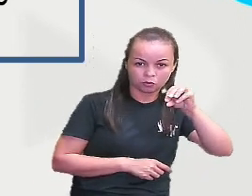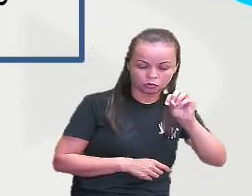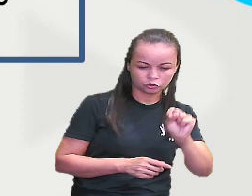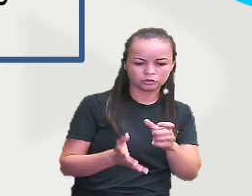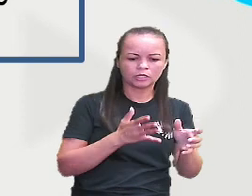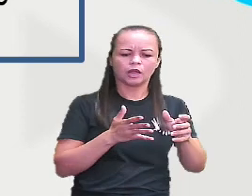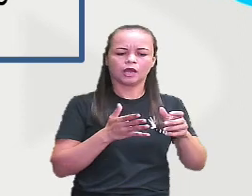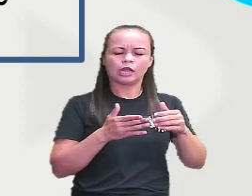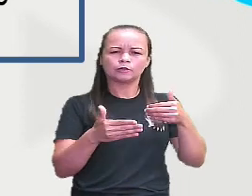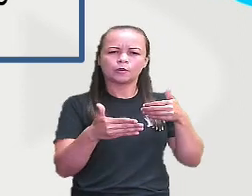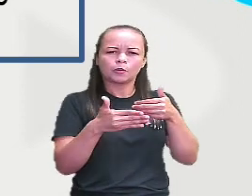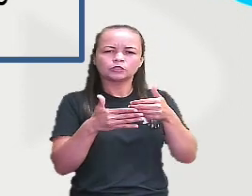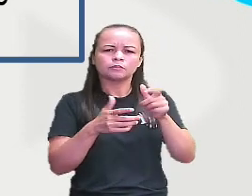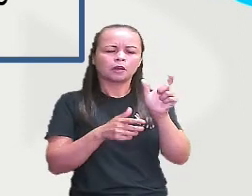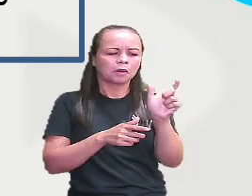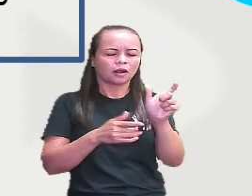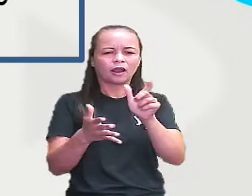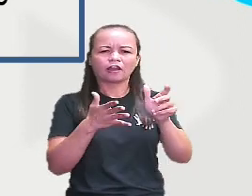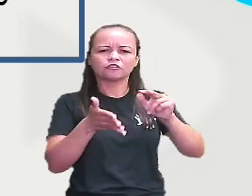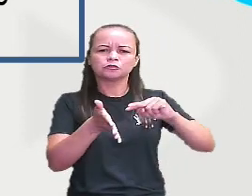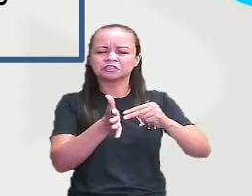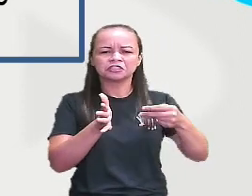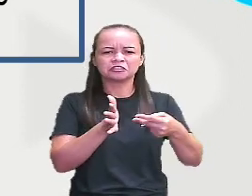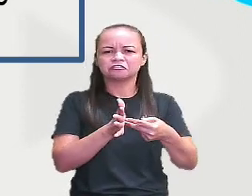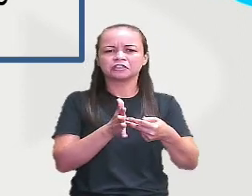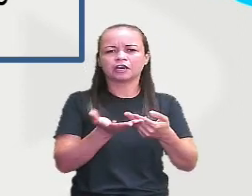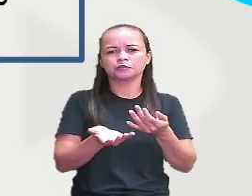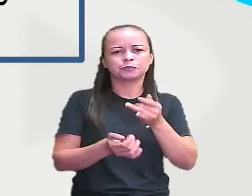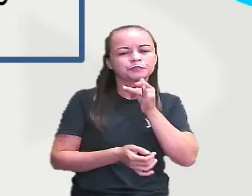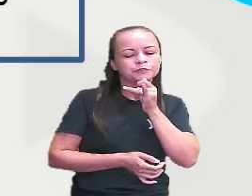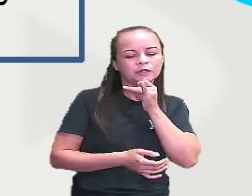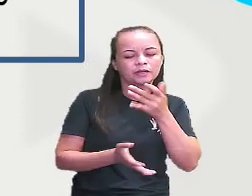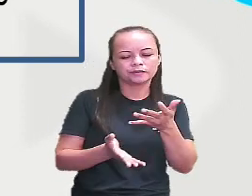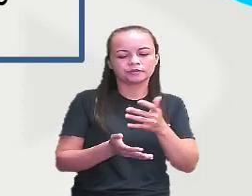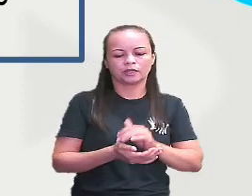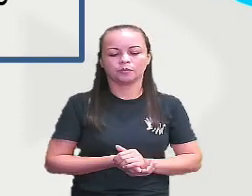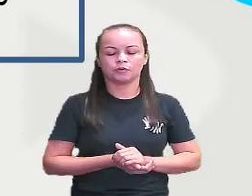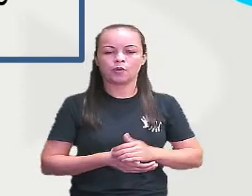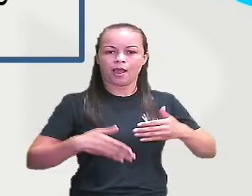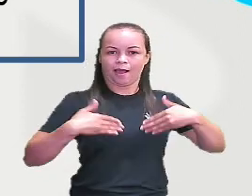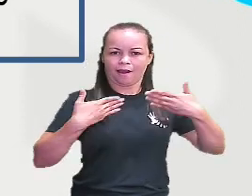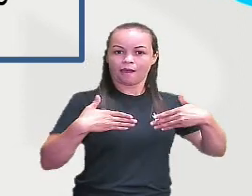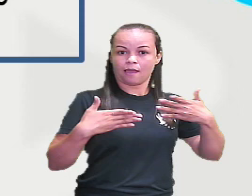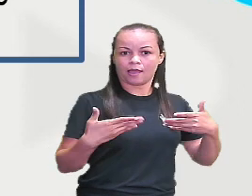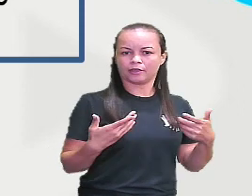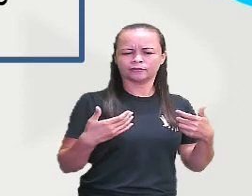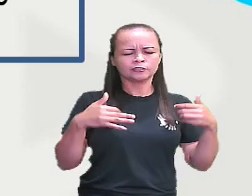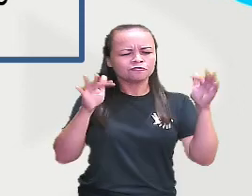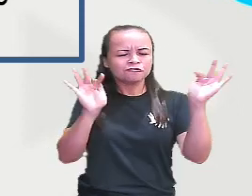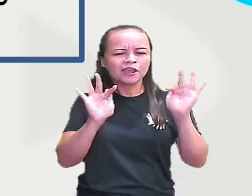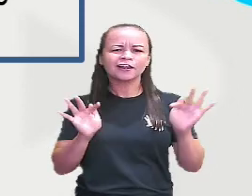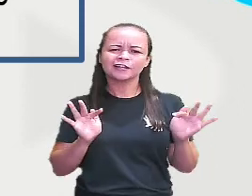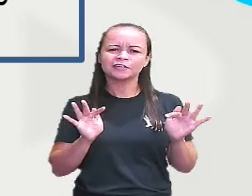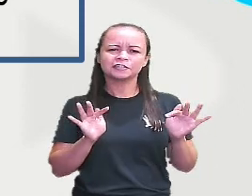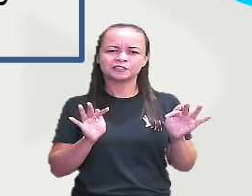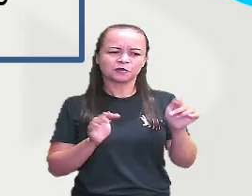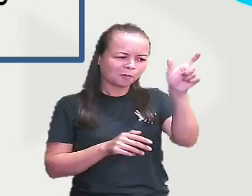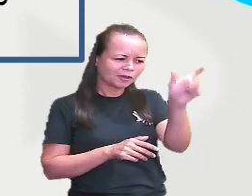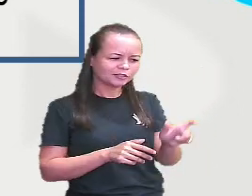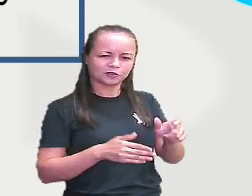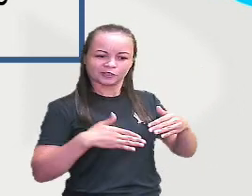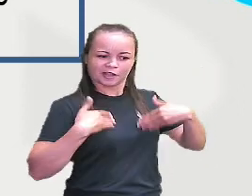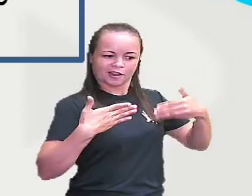Por exemplo, alegre é um sentido bastante parecido com feliz. Então, uma pessoa que está alegre, ela está